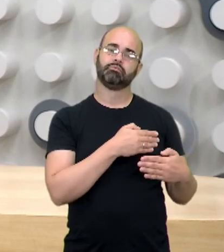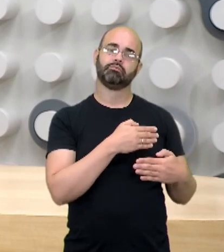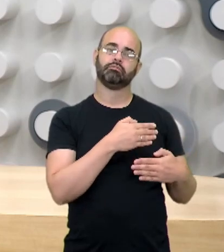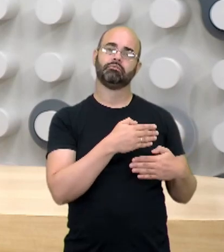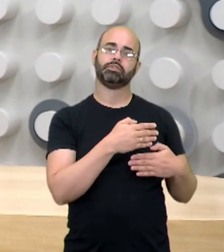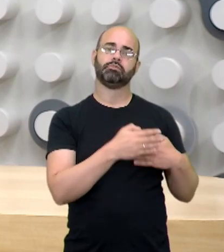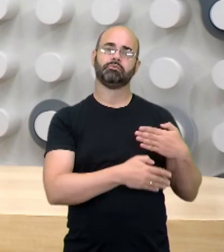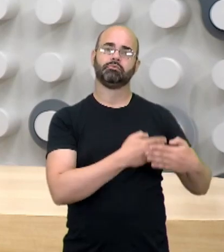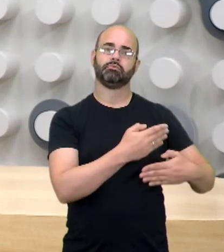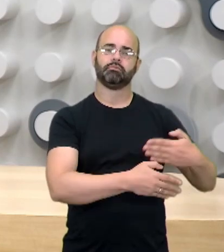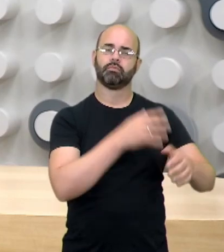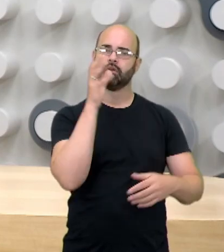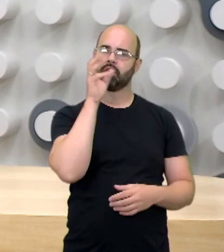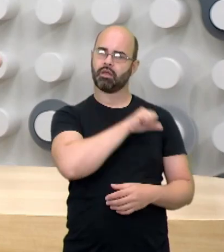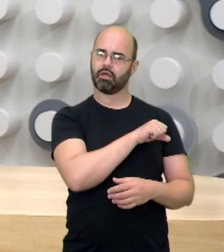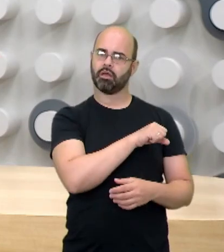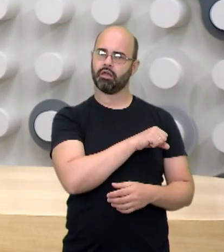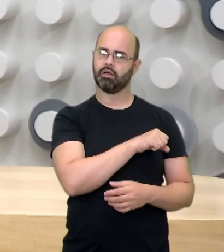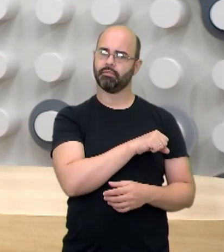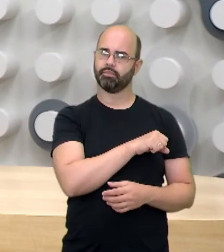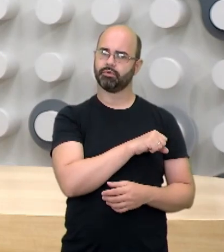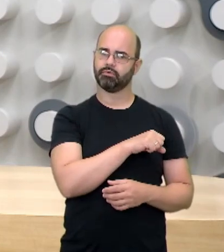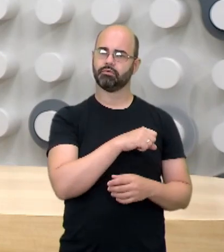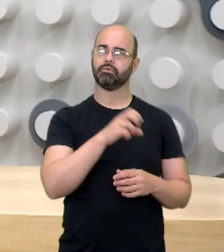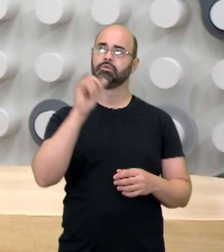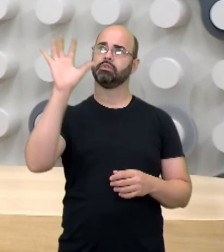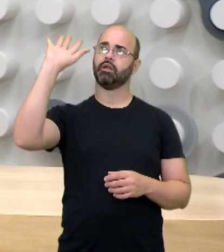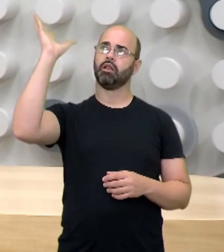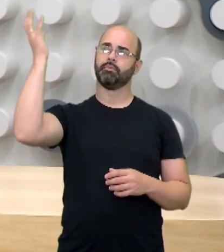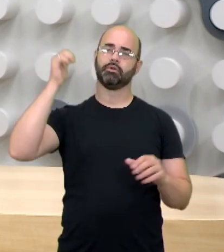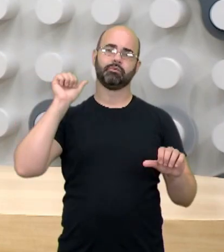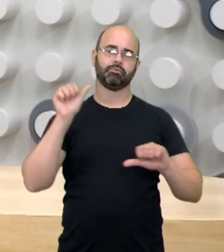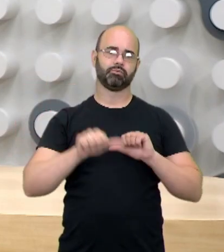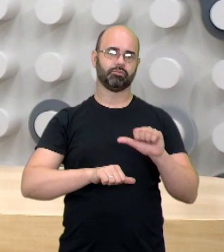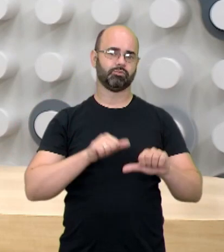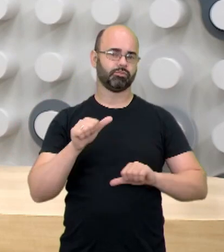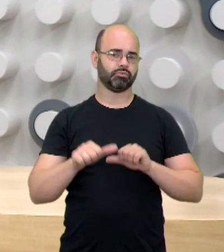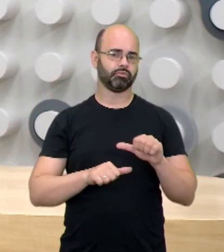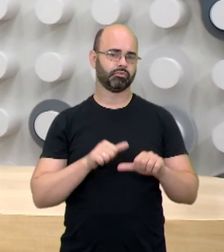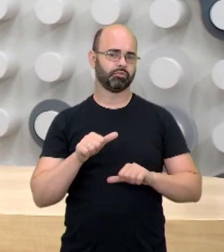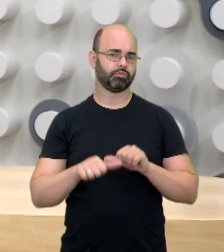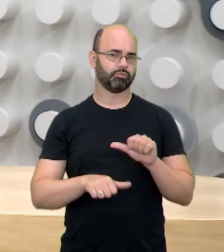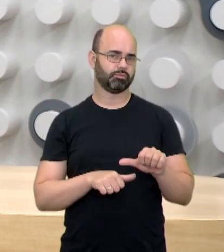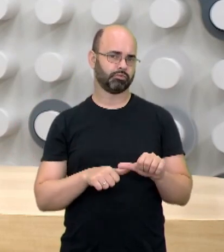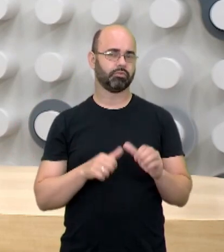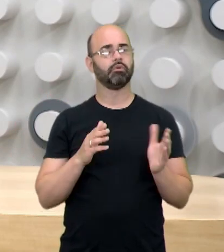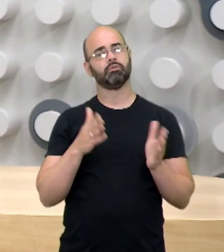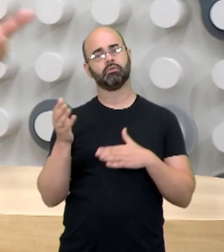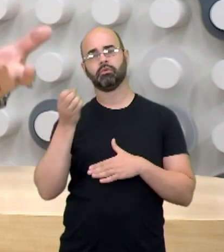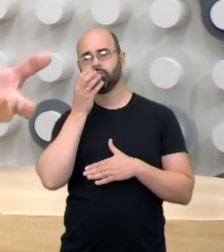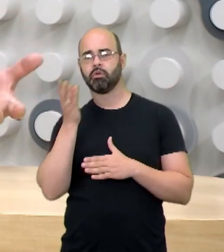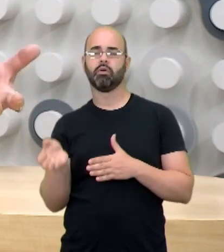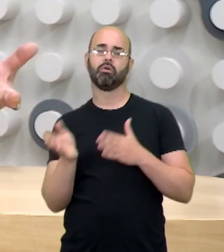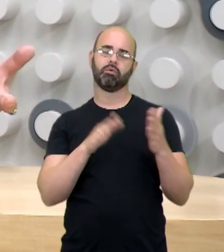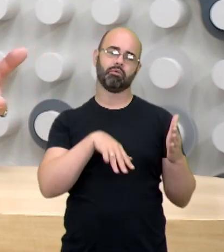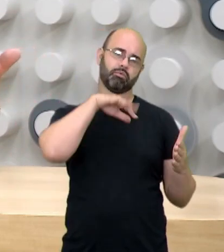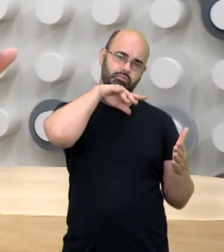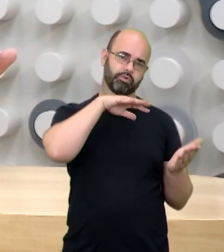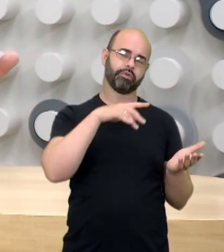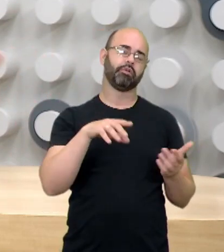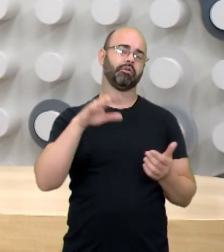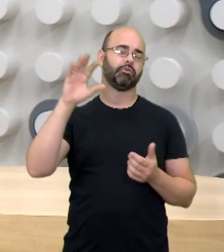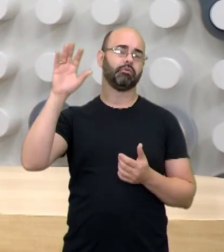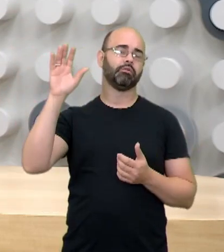Então, quando você tem essa questão das mudanças climáticas, que é muito discutido, que tem os prós e os contras, tem as mudanças